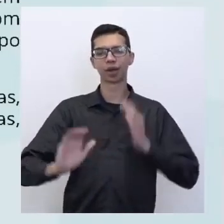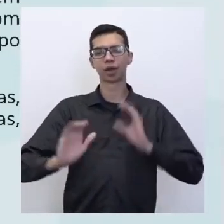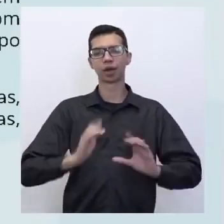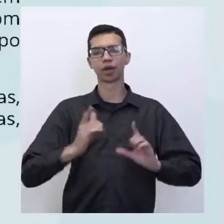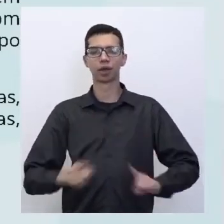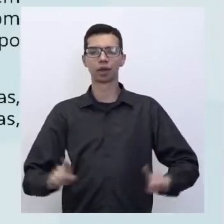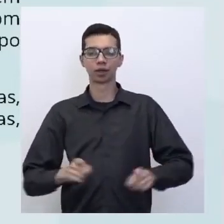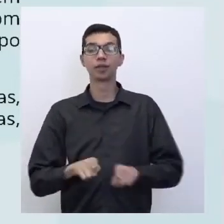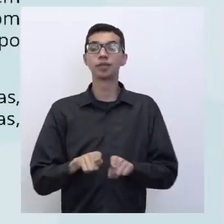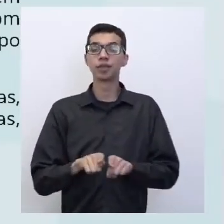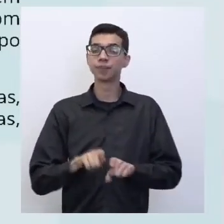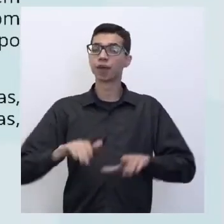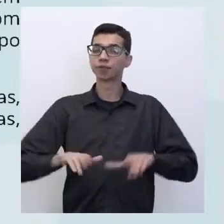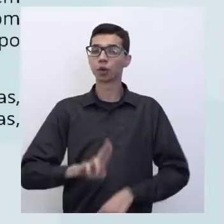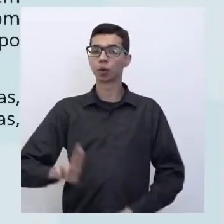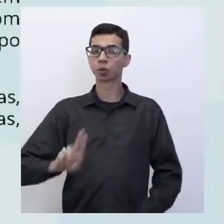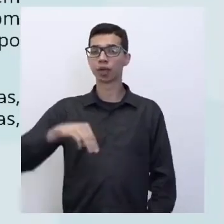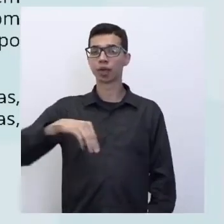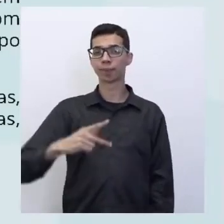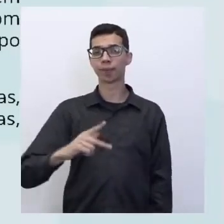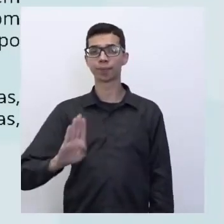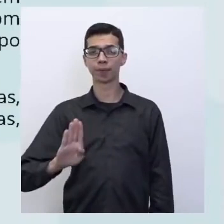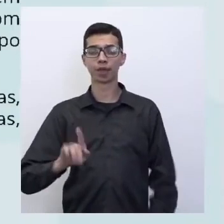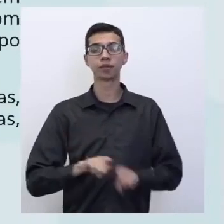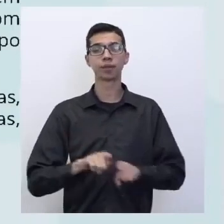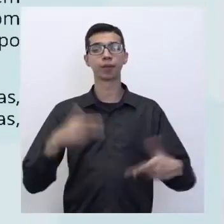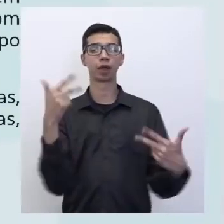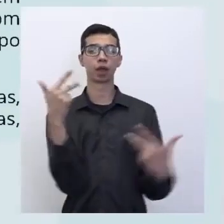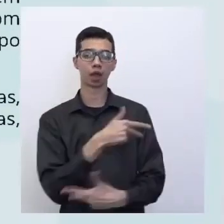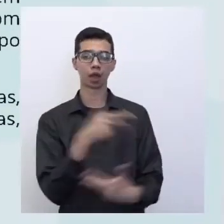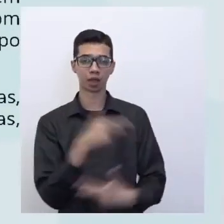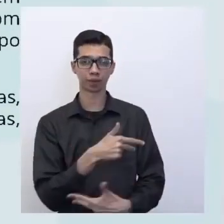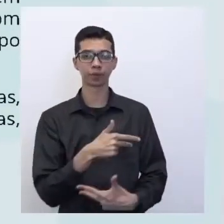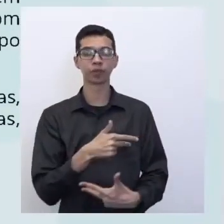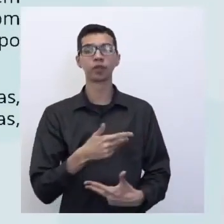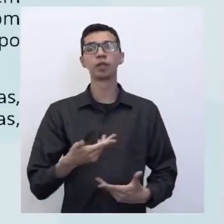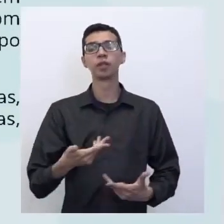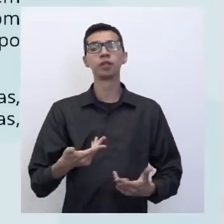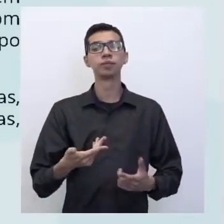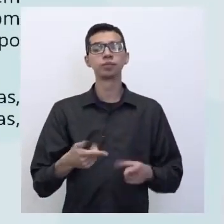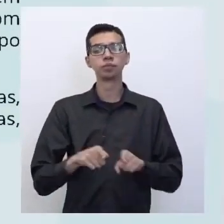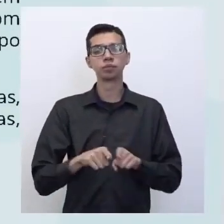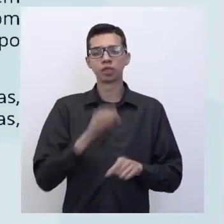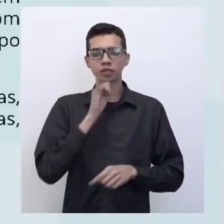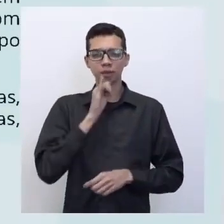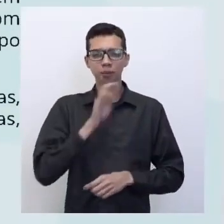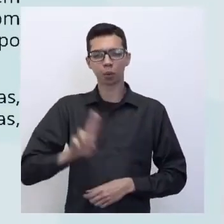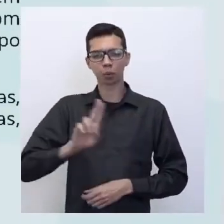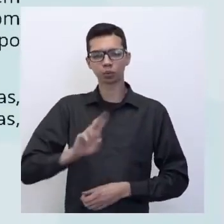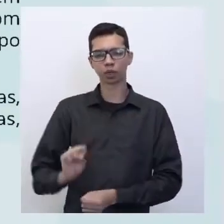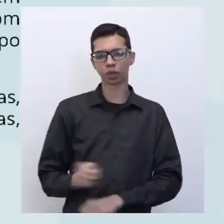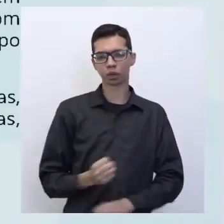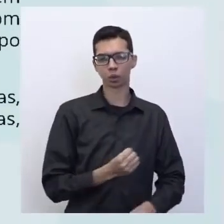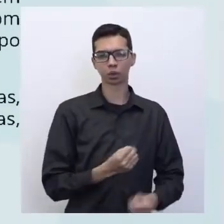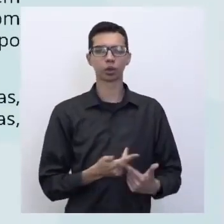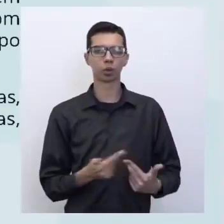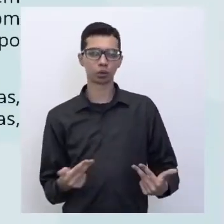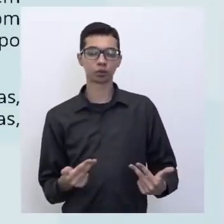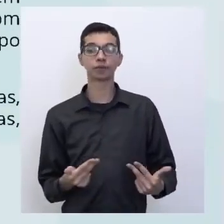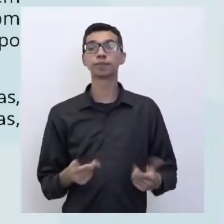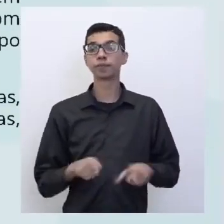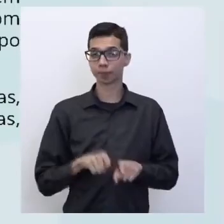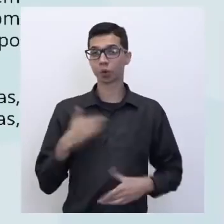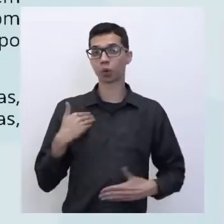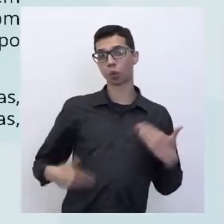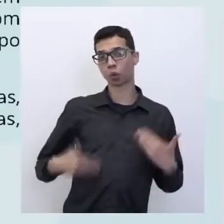do rap, com instrumentos feitos com sucata e objetos comuns, como rodos, vassouras, além do corpo humano. Nós já tínhamos